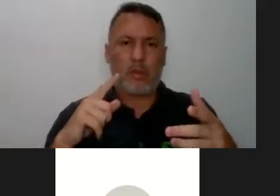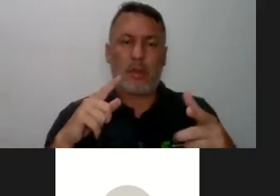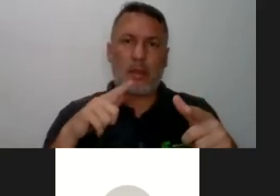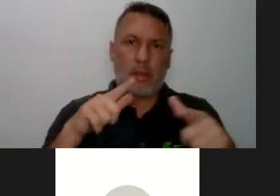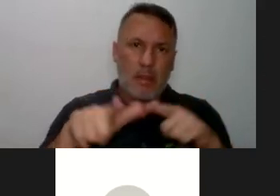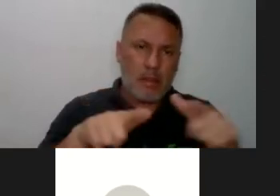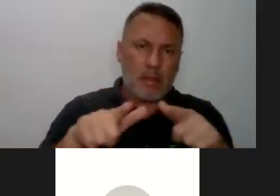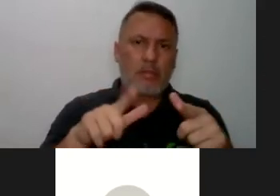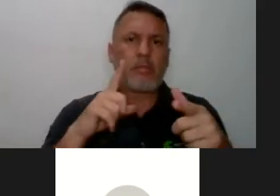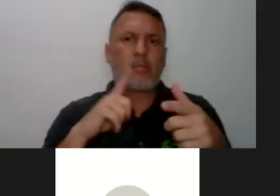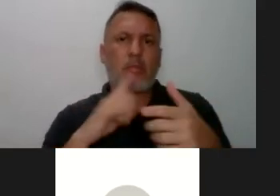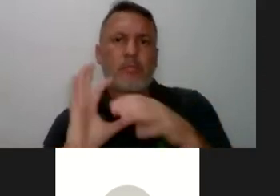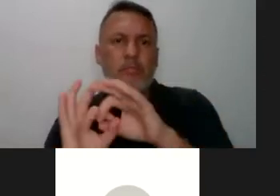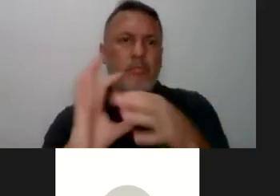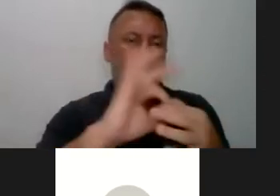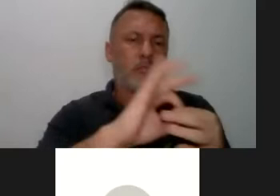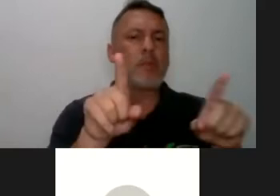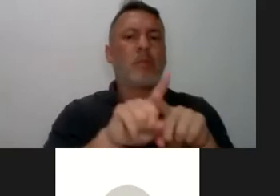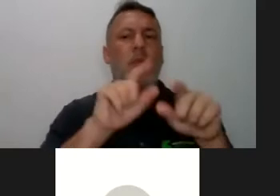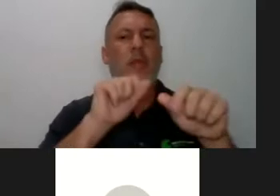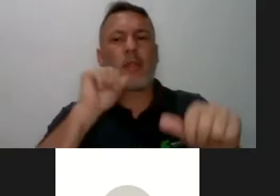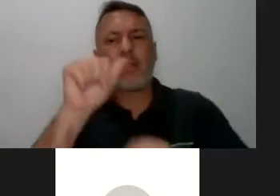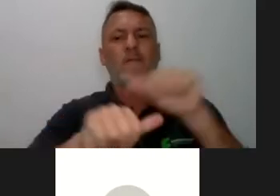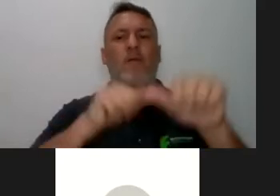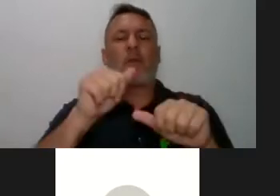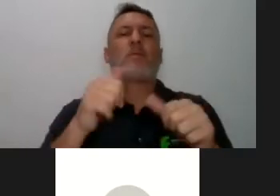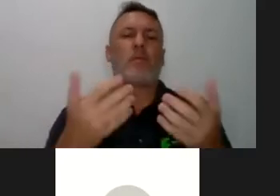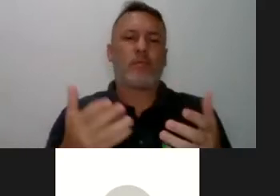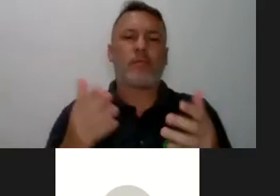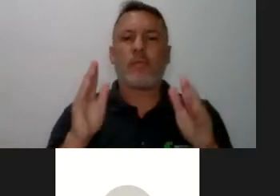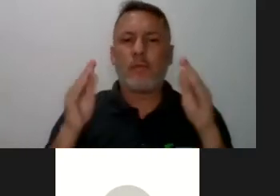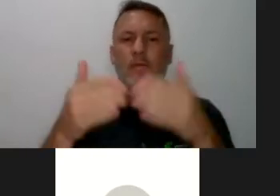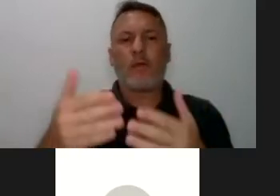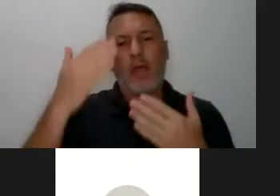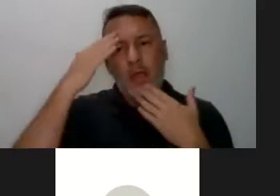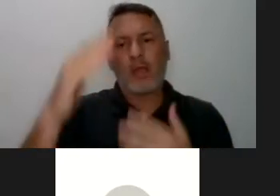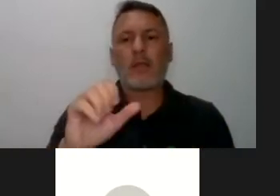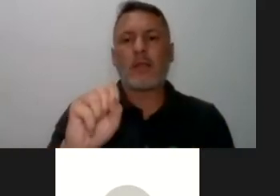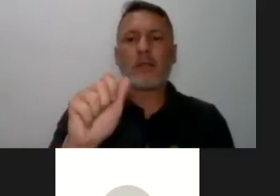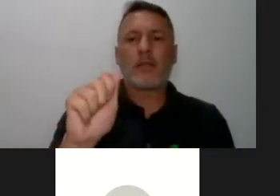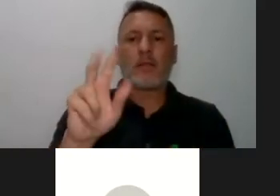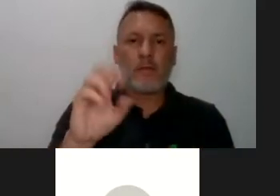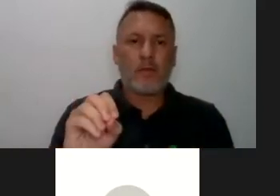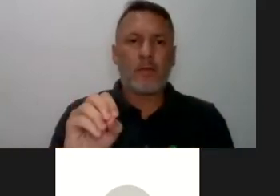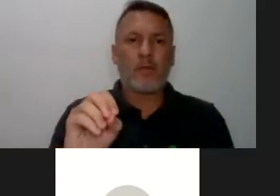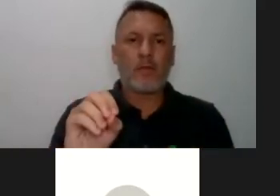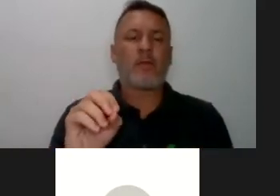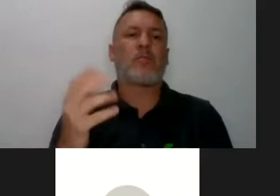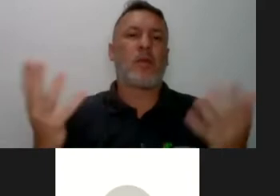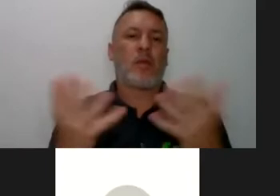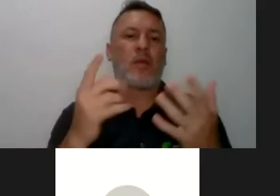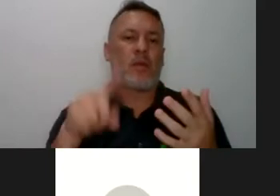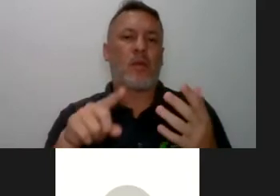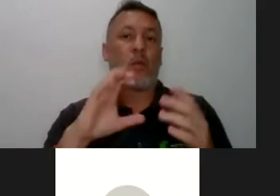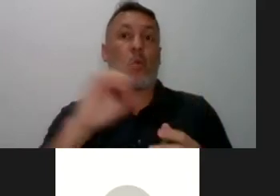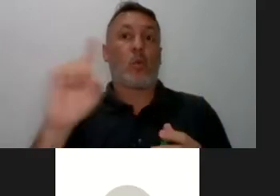transformações. Agradeço de forma especial ao Sávio, né, que nessa fez essa coordenação da